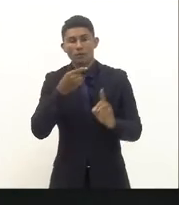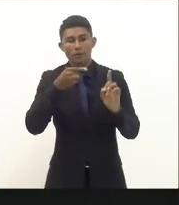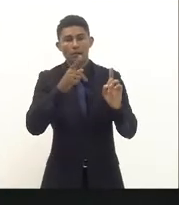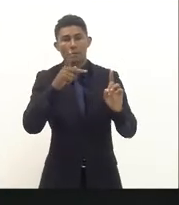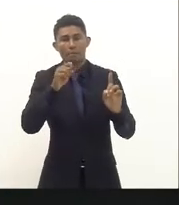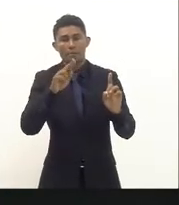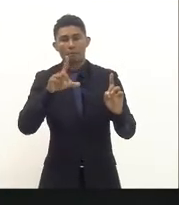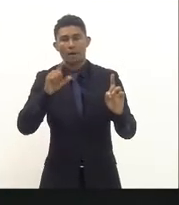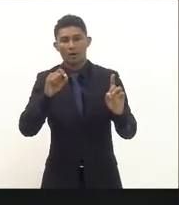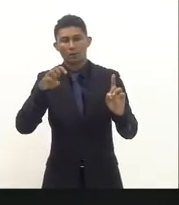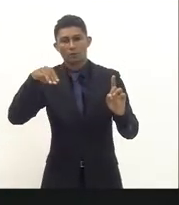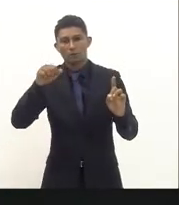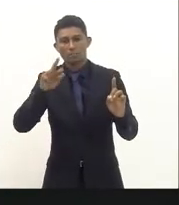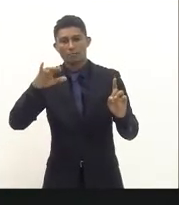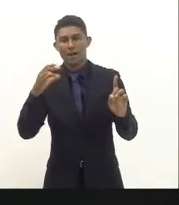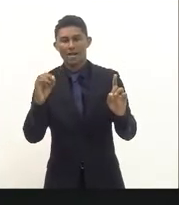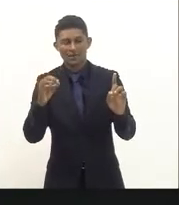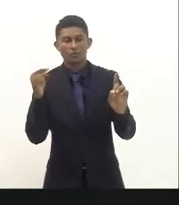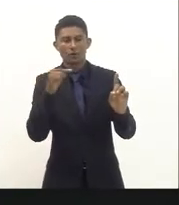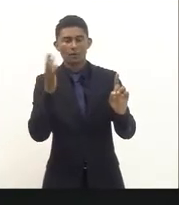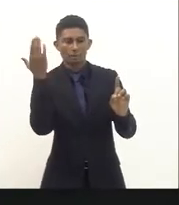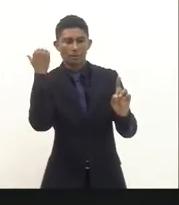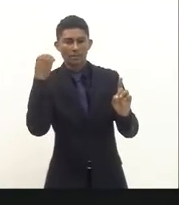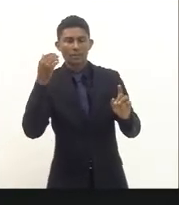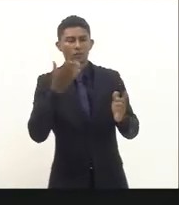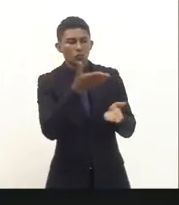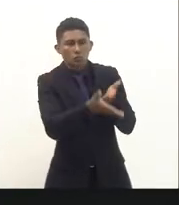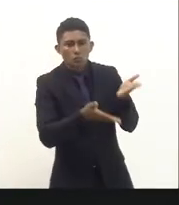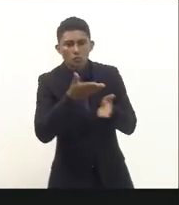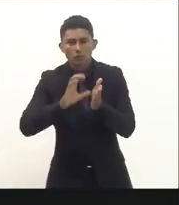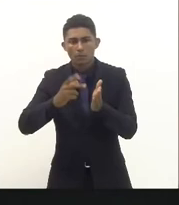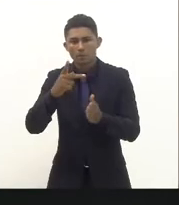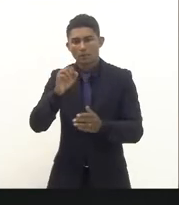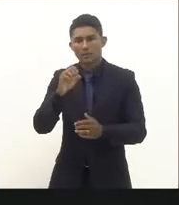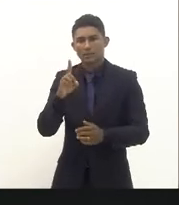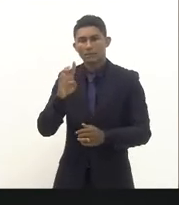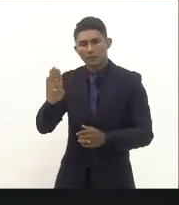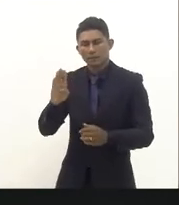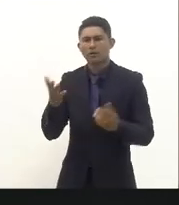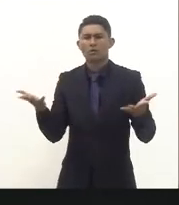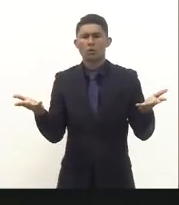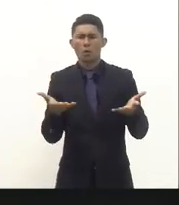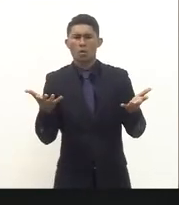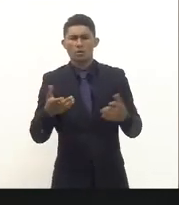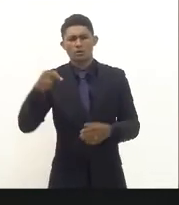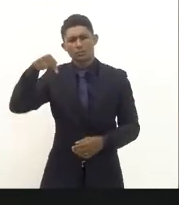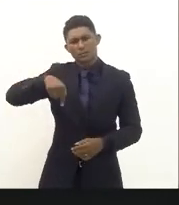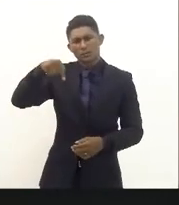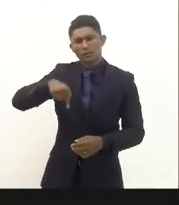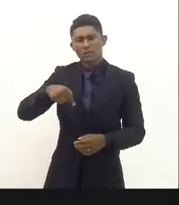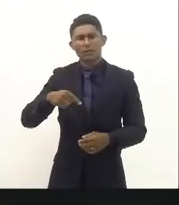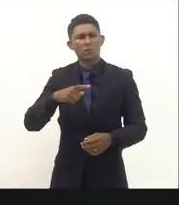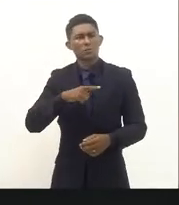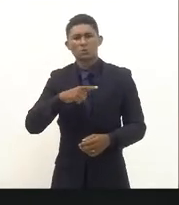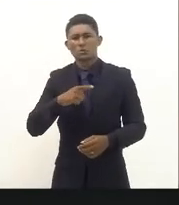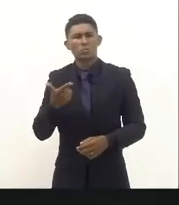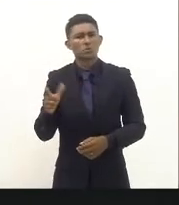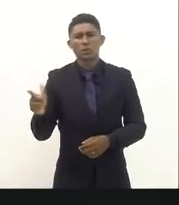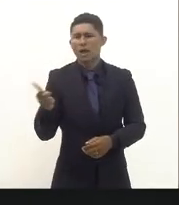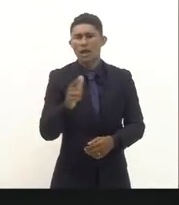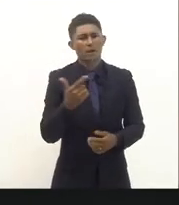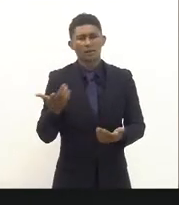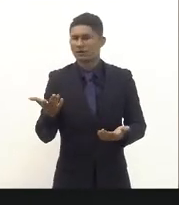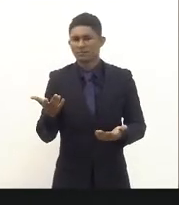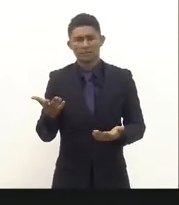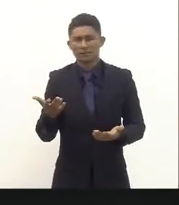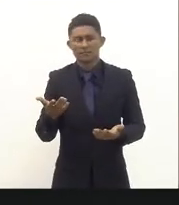cuidou do PSDB aqui no Rio de Janeiro e hoje O partido não tem nenhuma nominata para disputar as eleições nem prestado